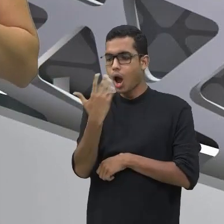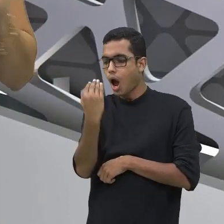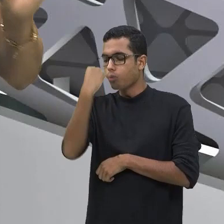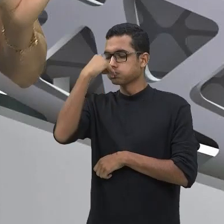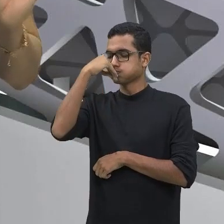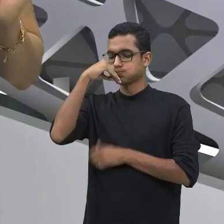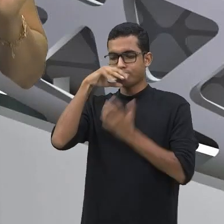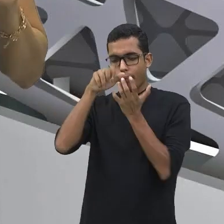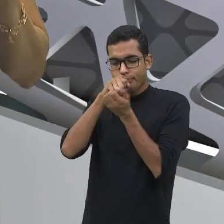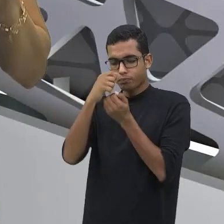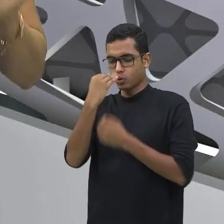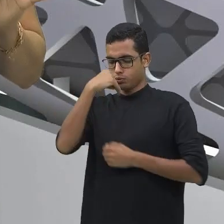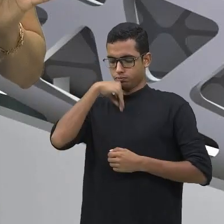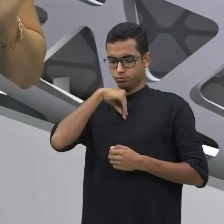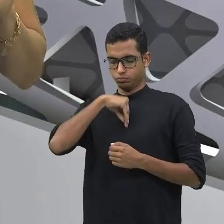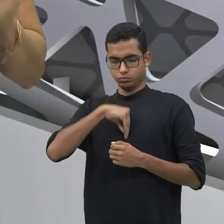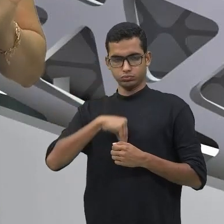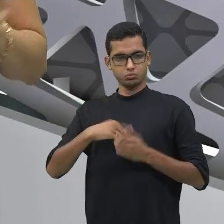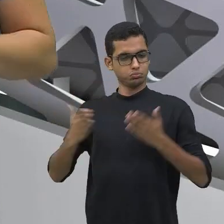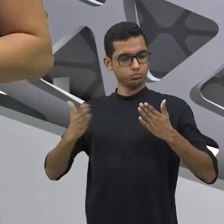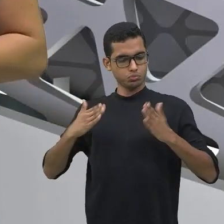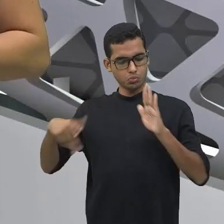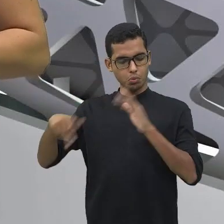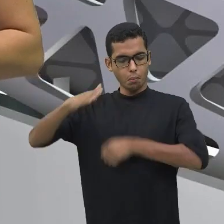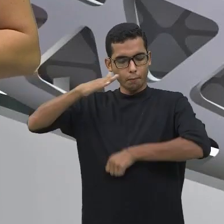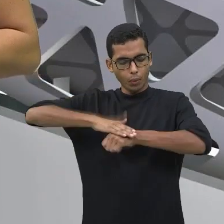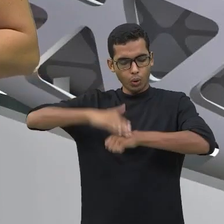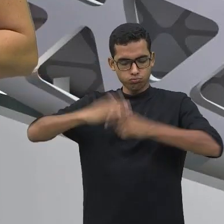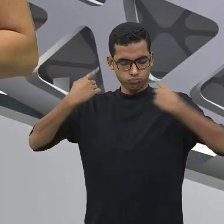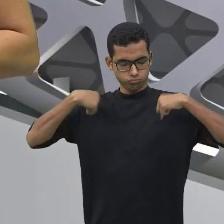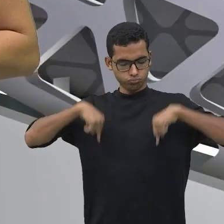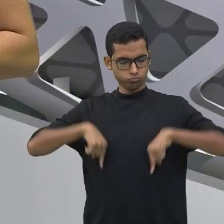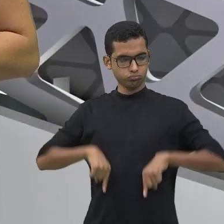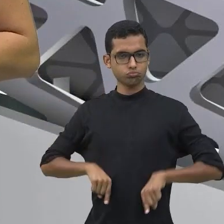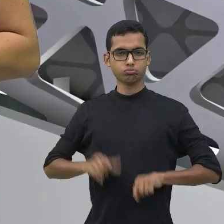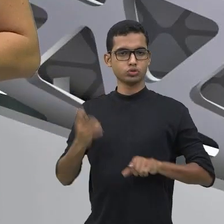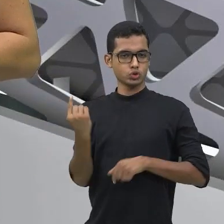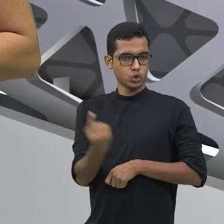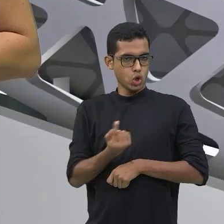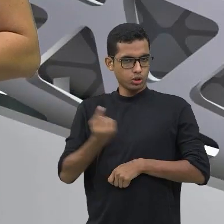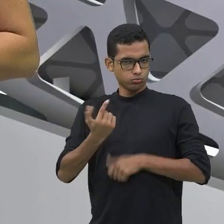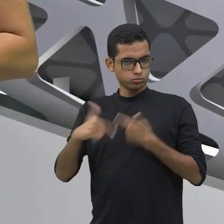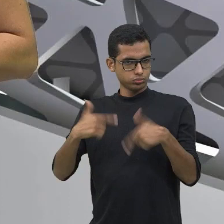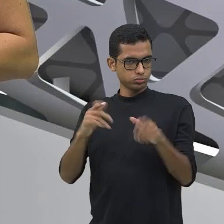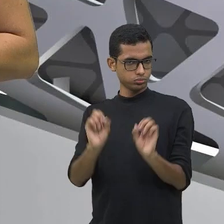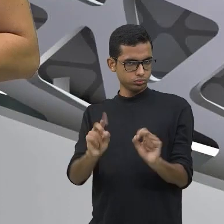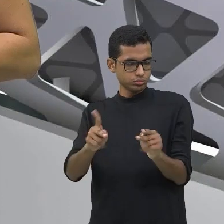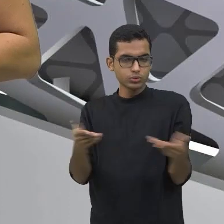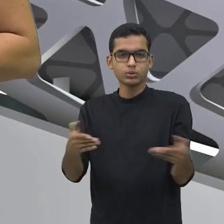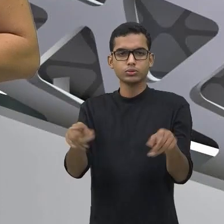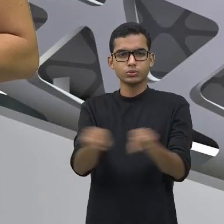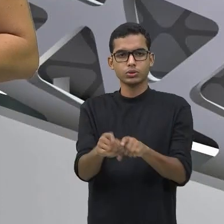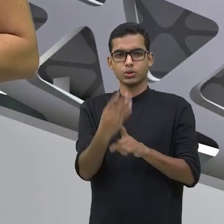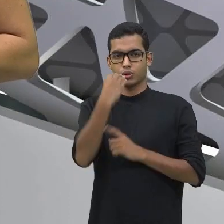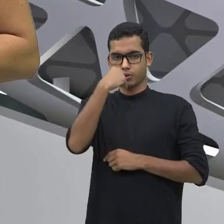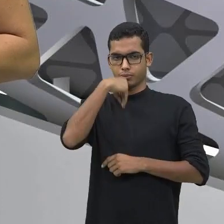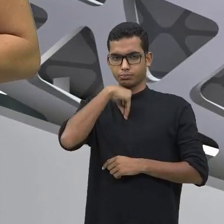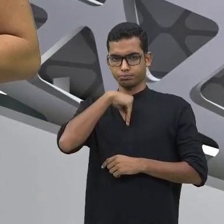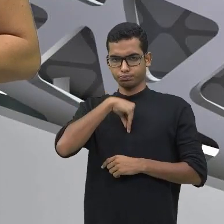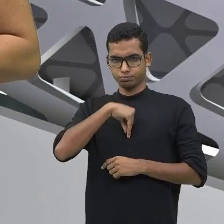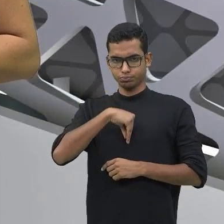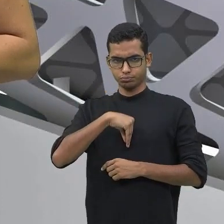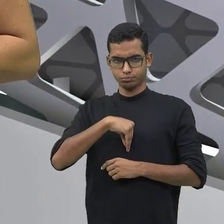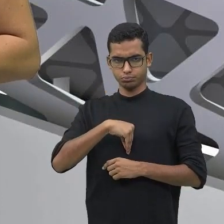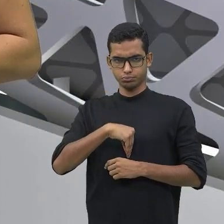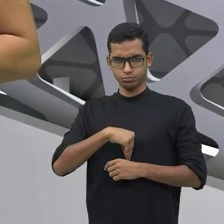meu organismo que vai fazer tudo sozinho. E aqui no esôfago começam os movimentos chamados de movimentos peristálticos,